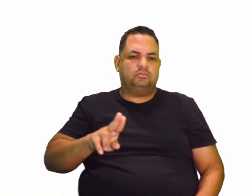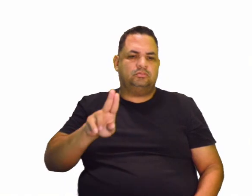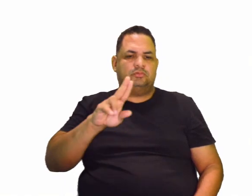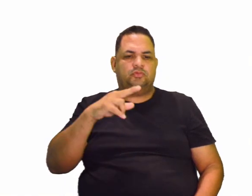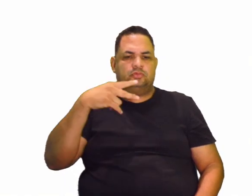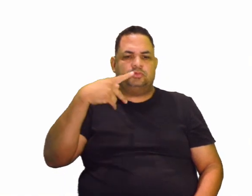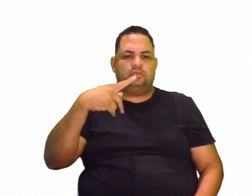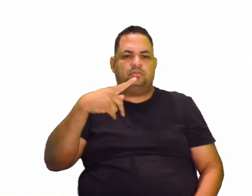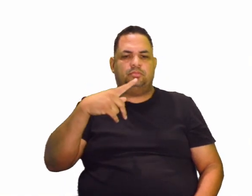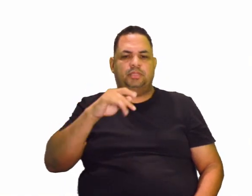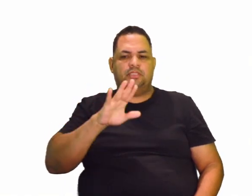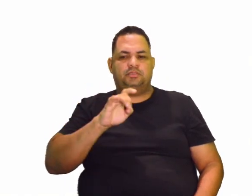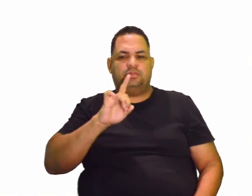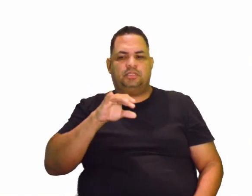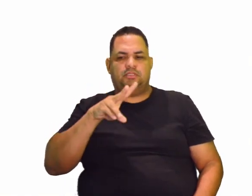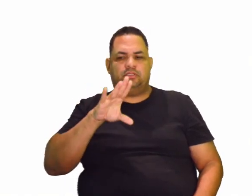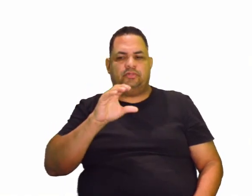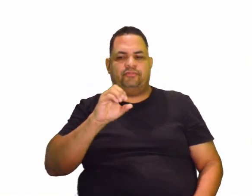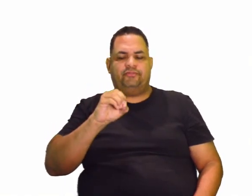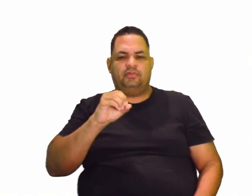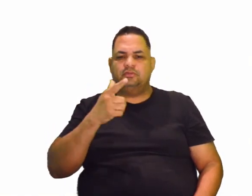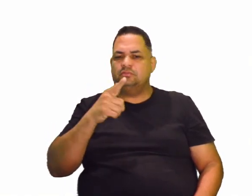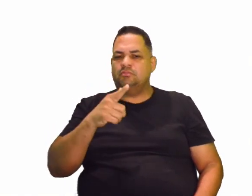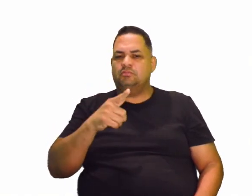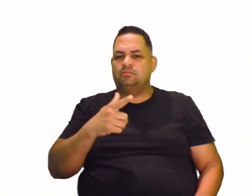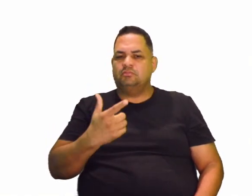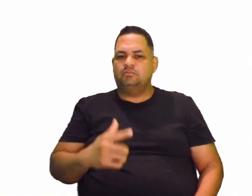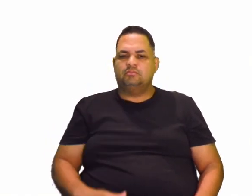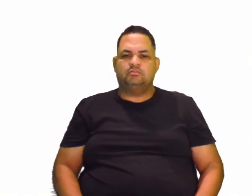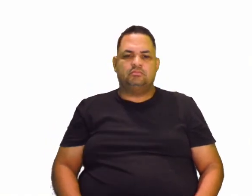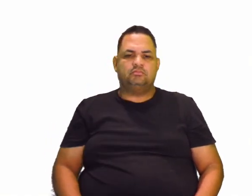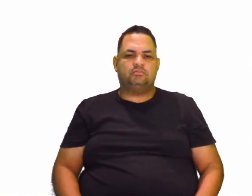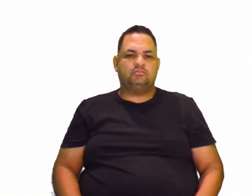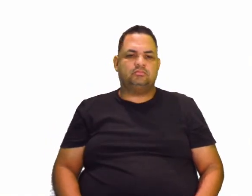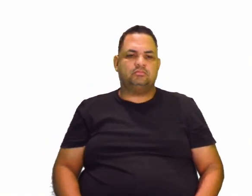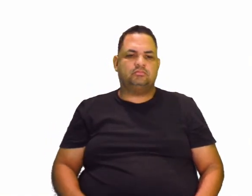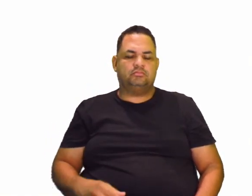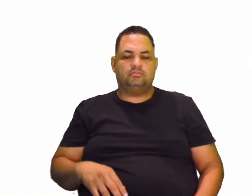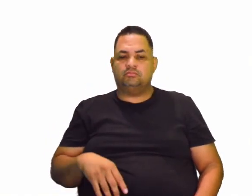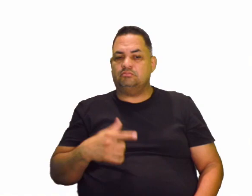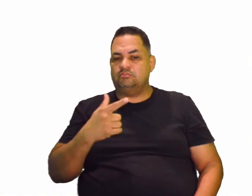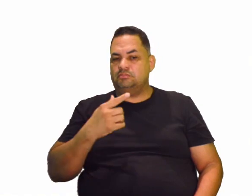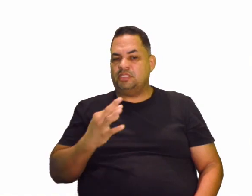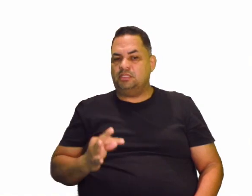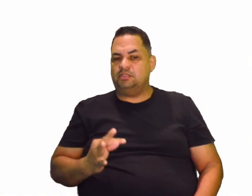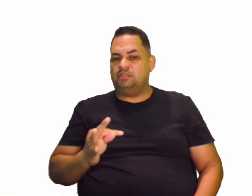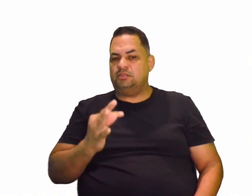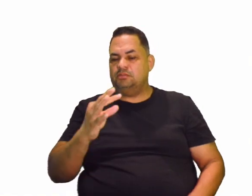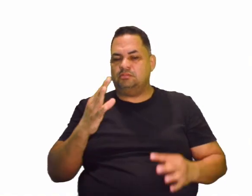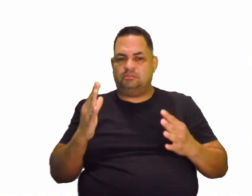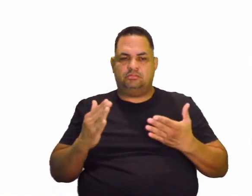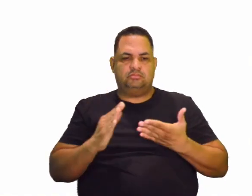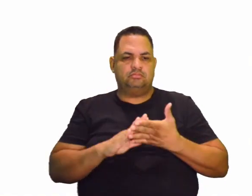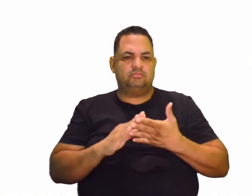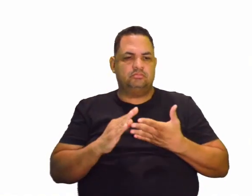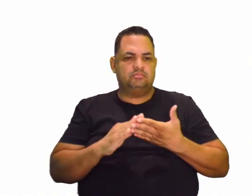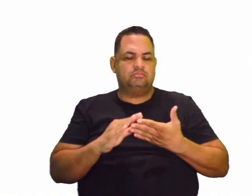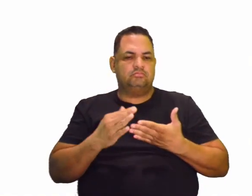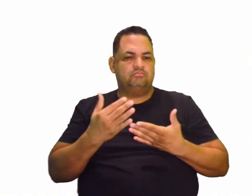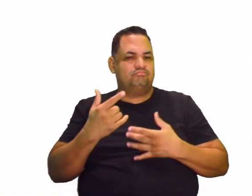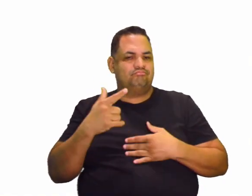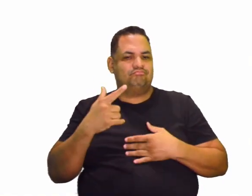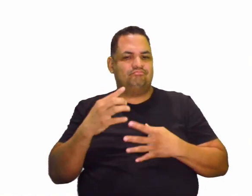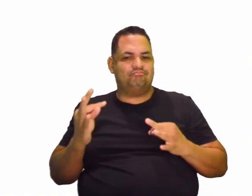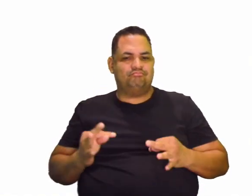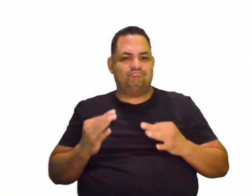né? Não há uso de muitas técnicas mais aguçadas, que foi desenvolvida mais no período